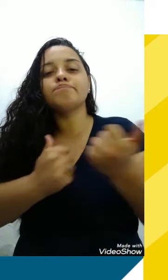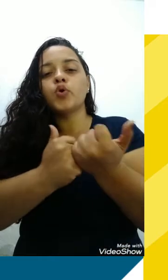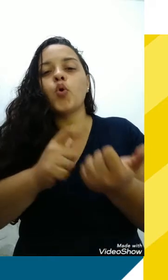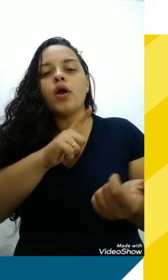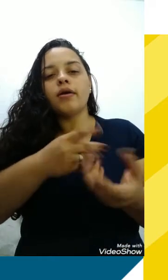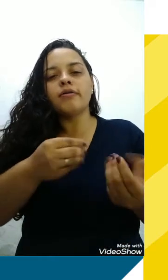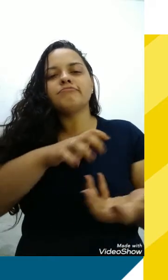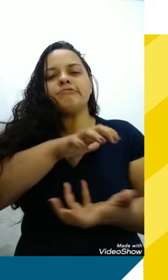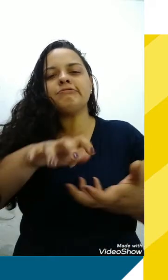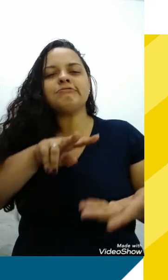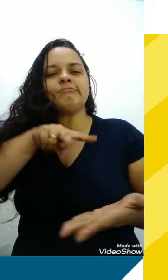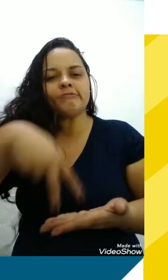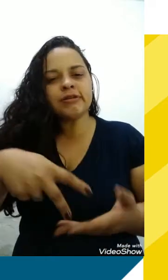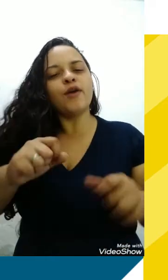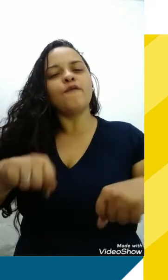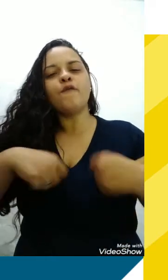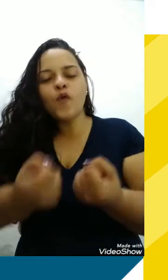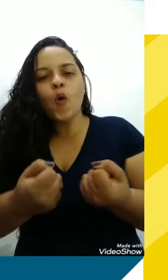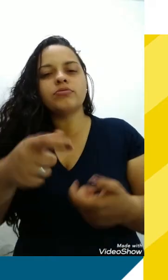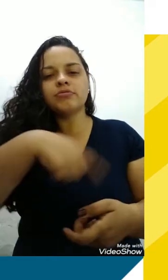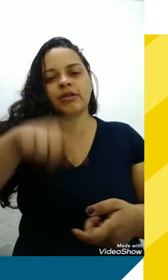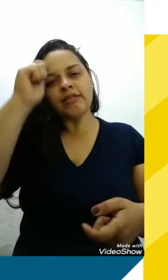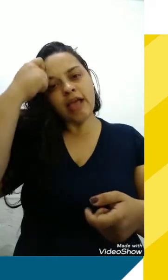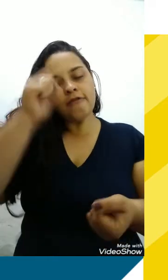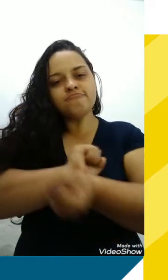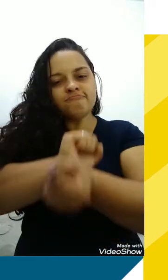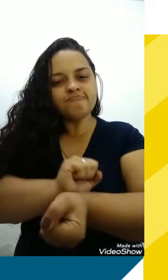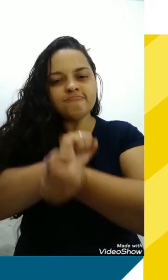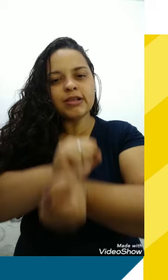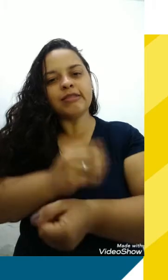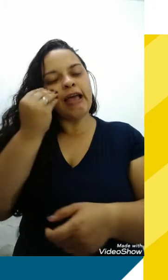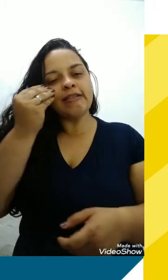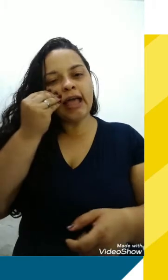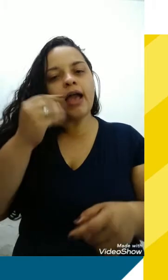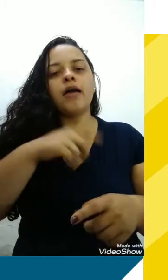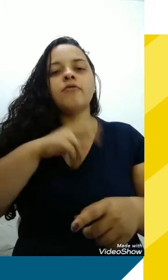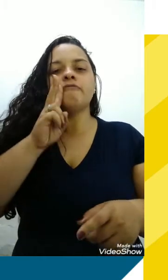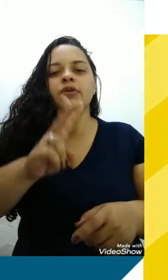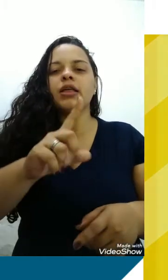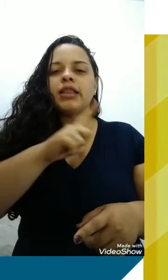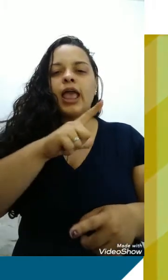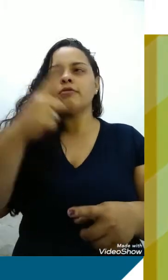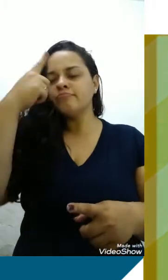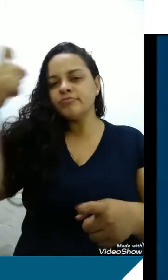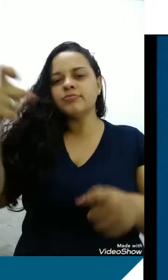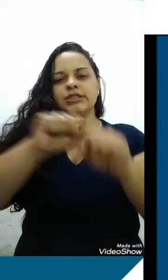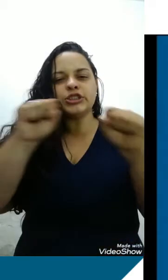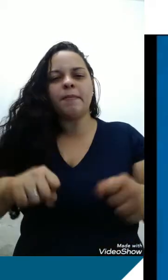formas de resistir que os escravizados encontraram, mesmo que diante de um sistema tão violento e opressor como foi a